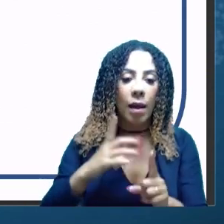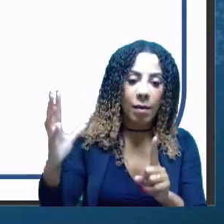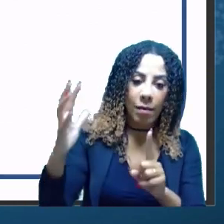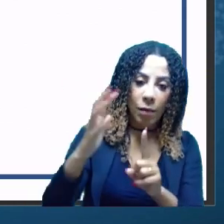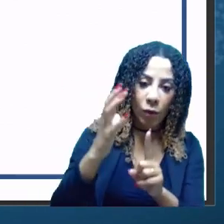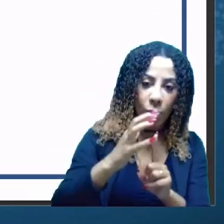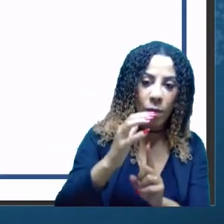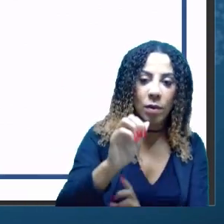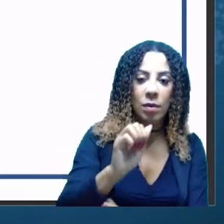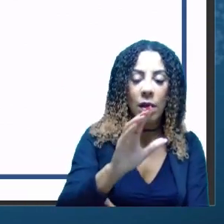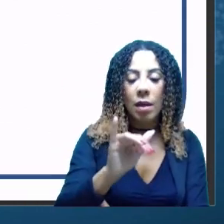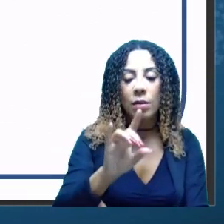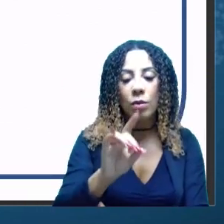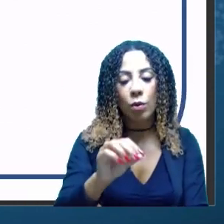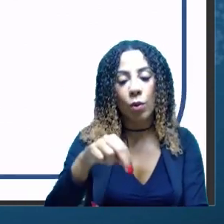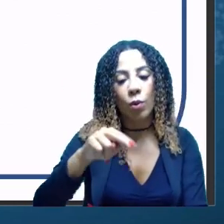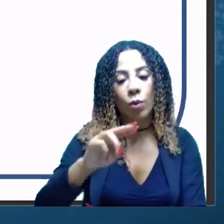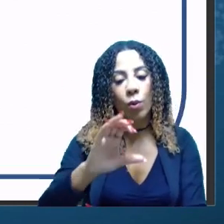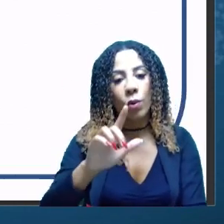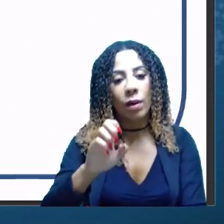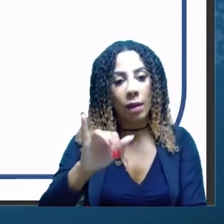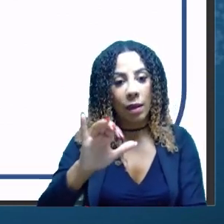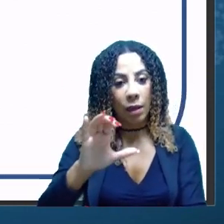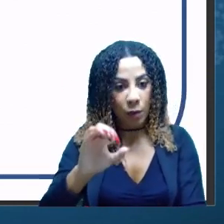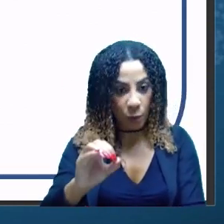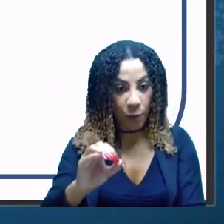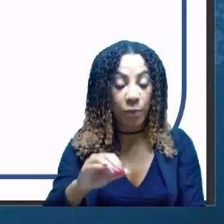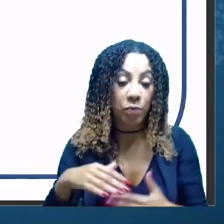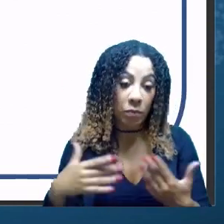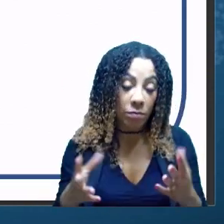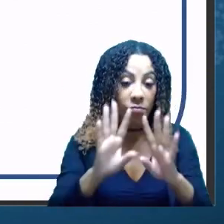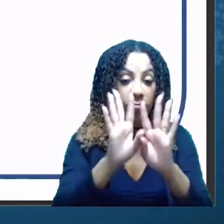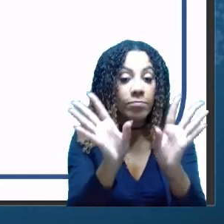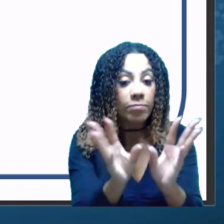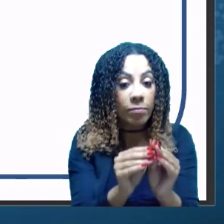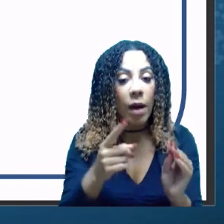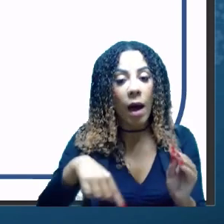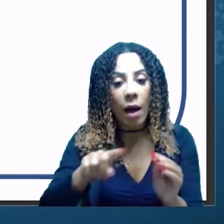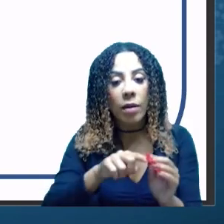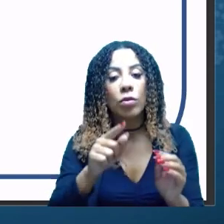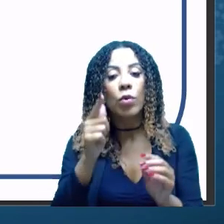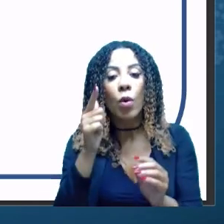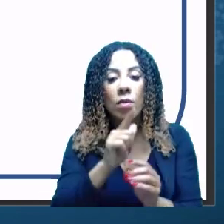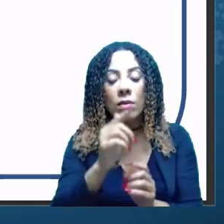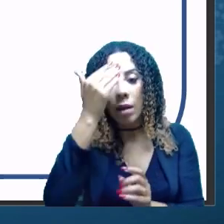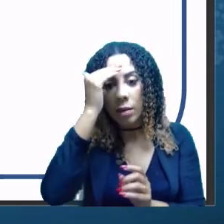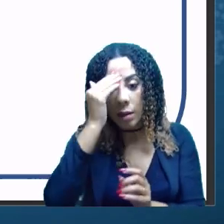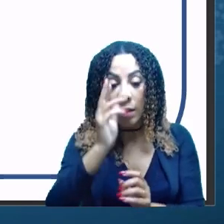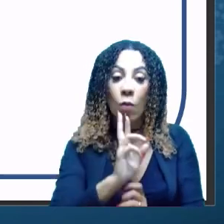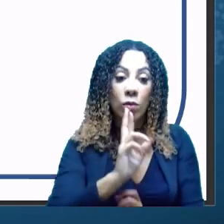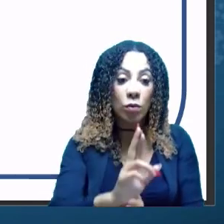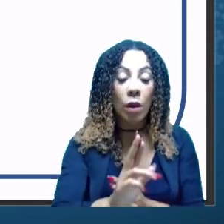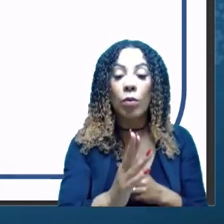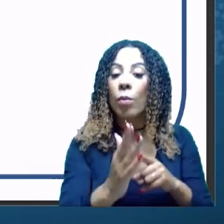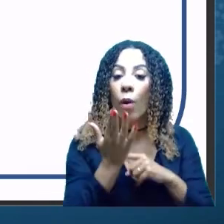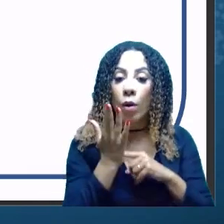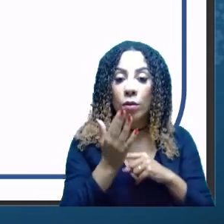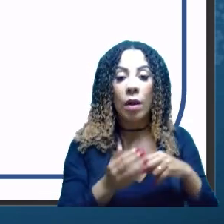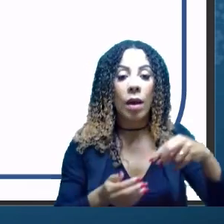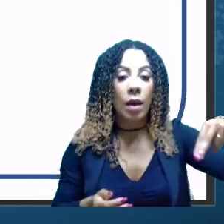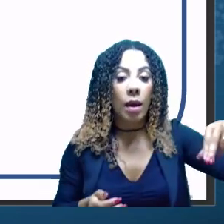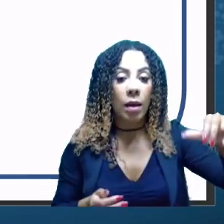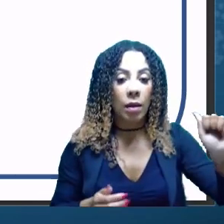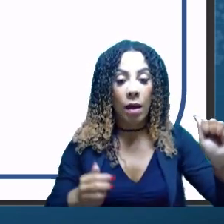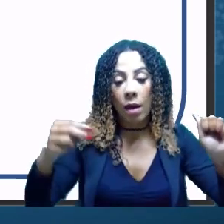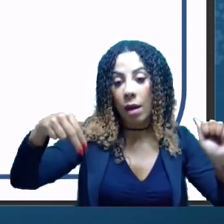de melting 2. Desta forma, podemos concluir que a proteína NA e NB, então, com esses resultados, né, elas possuem a capacidade de retornar,